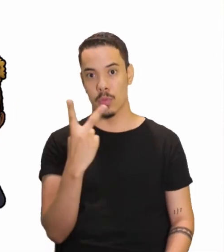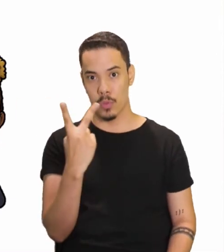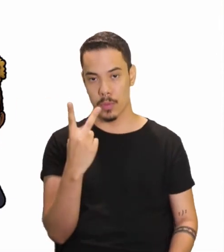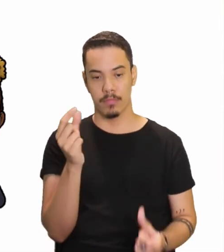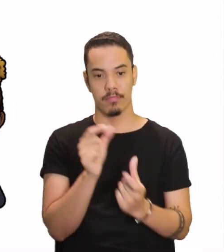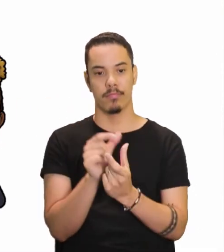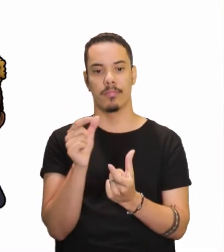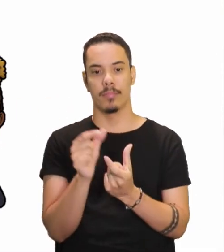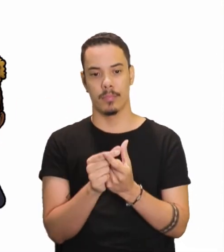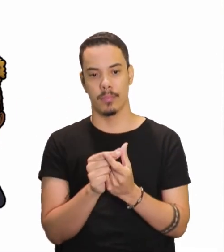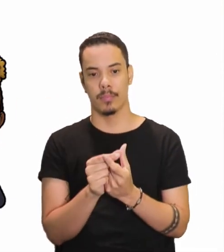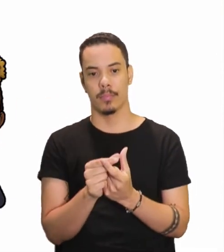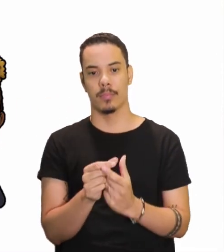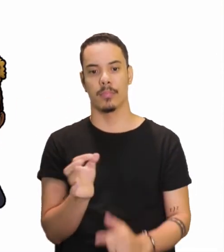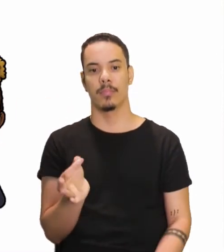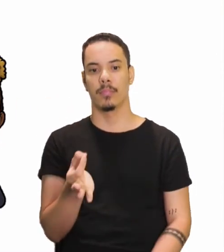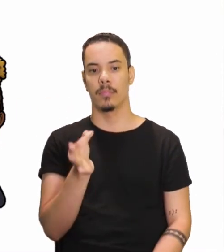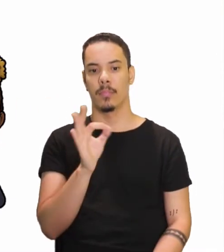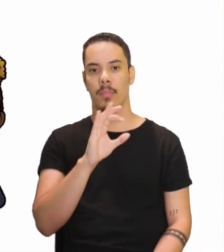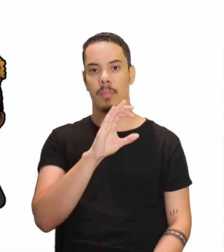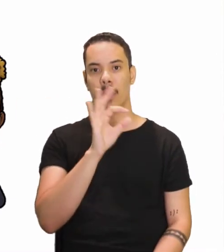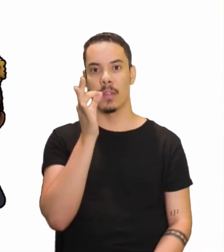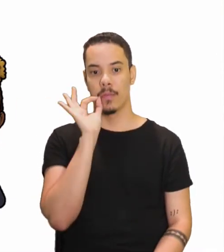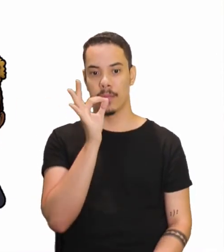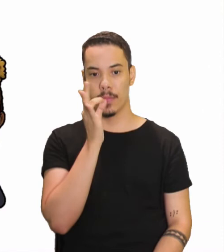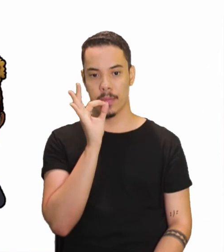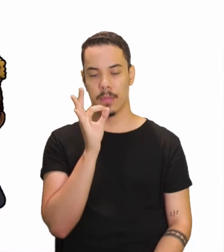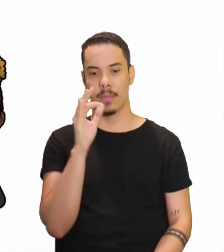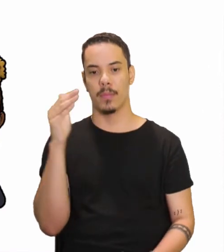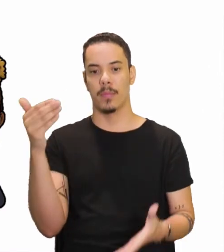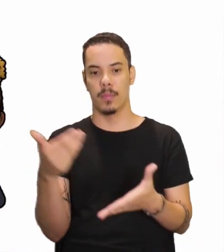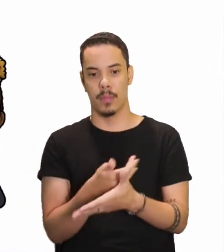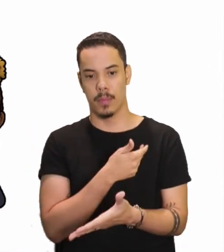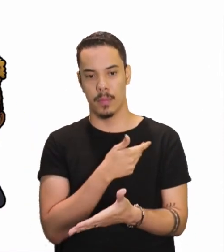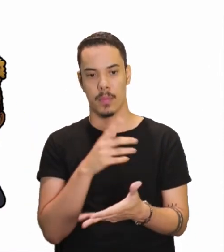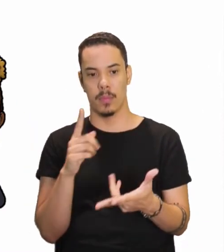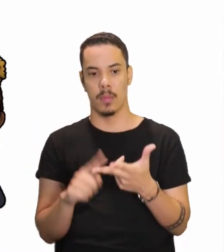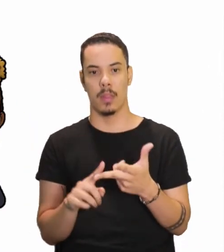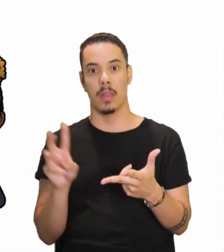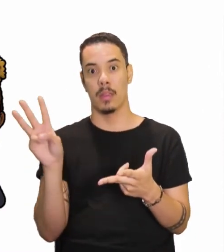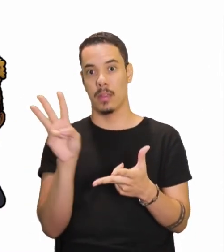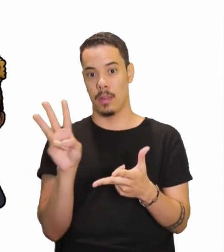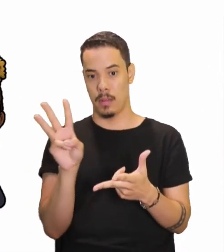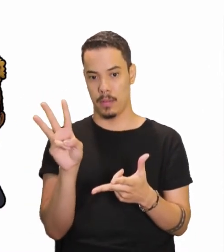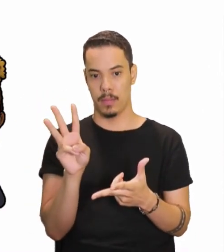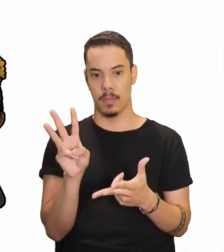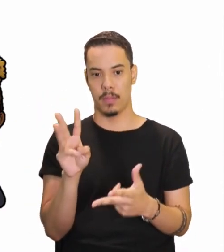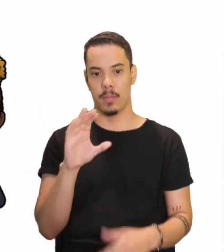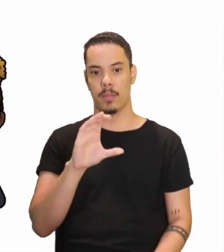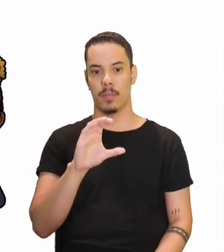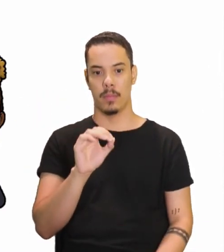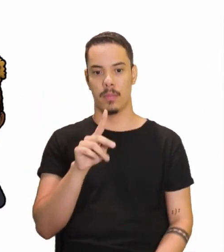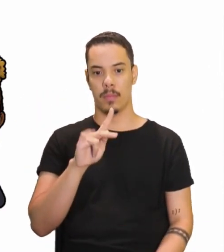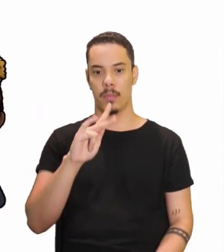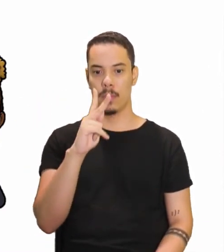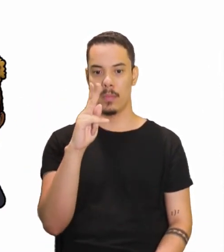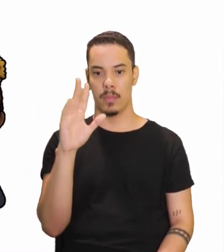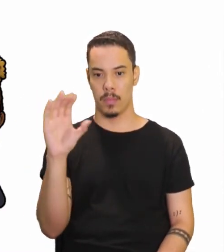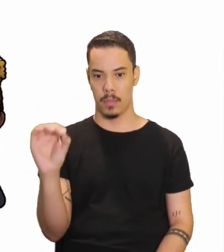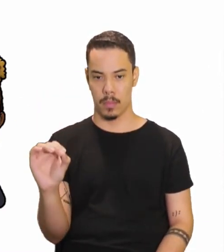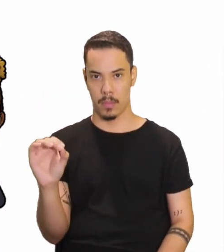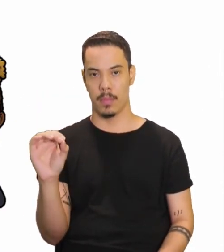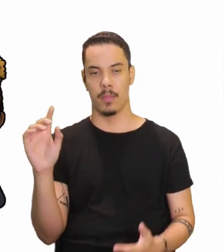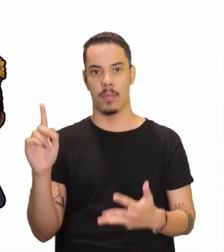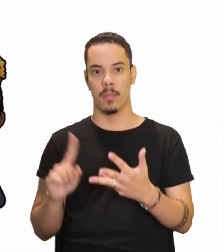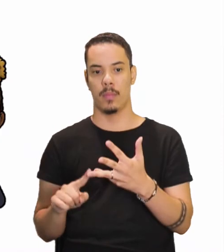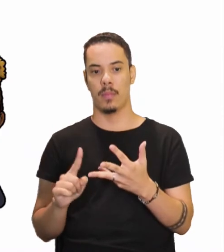2 sílabas, ó. Café. Trissílaba, 3 sílabas, copinho.